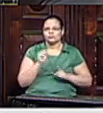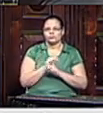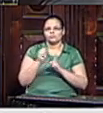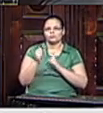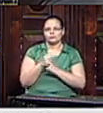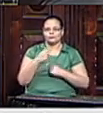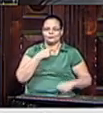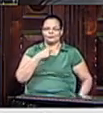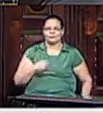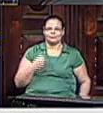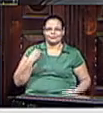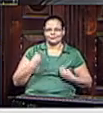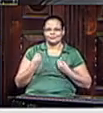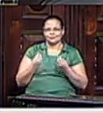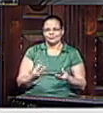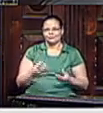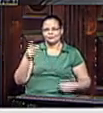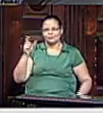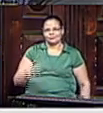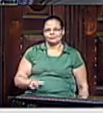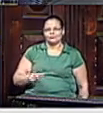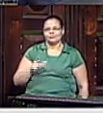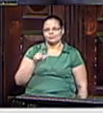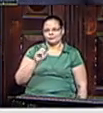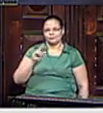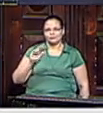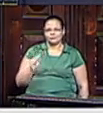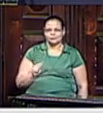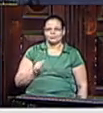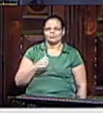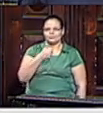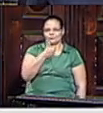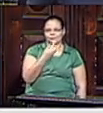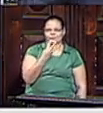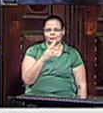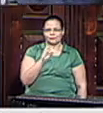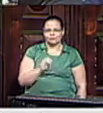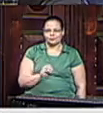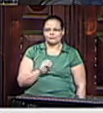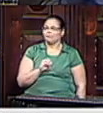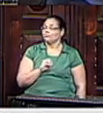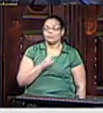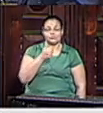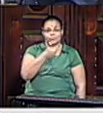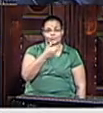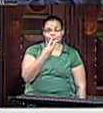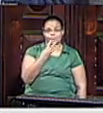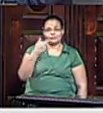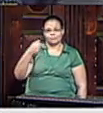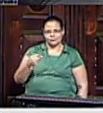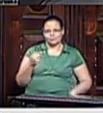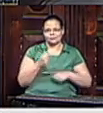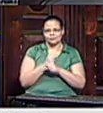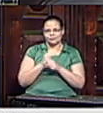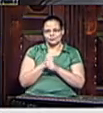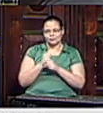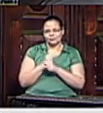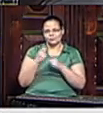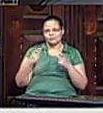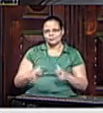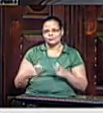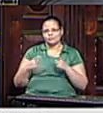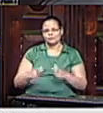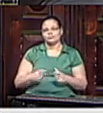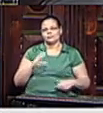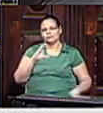Musical Lira do Apolo, pelos seus 147 anos em atividade no município de Campos dos